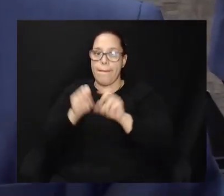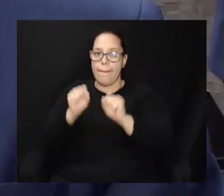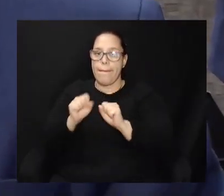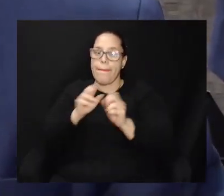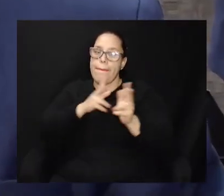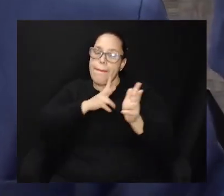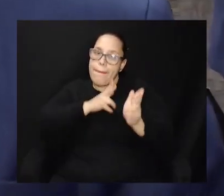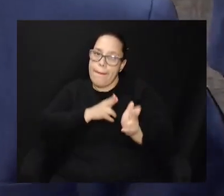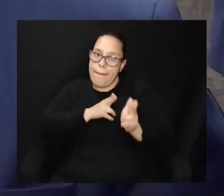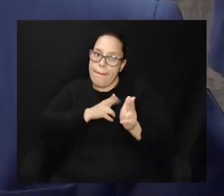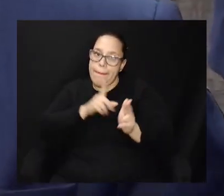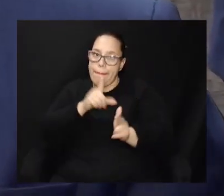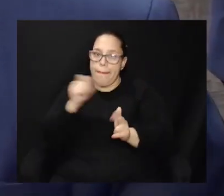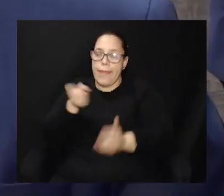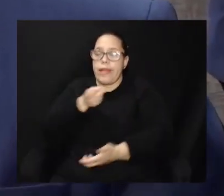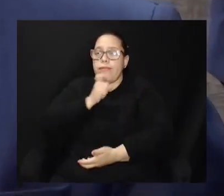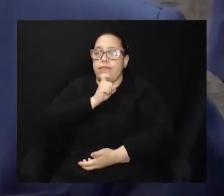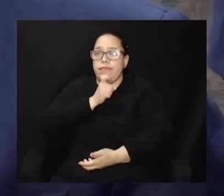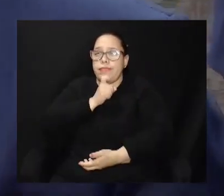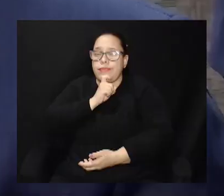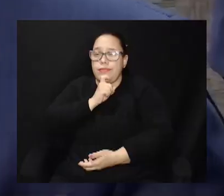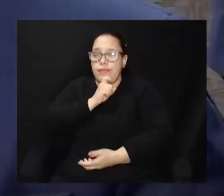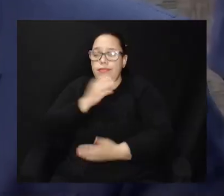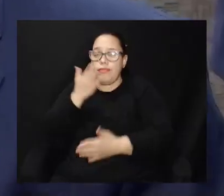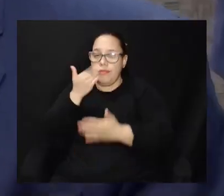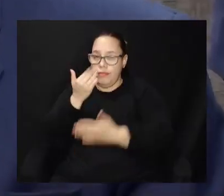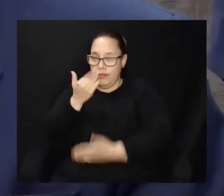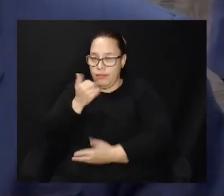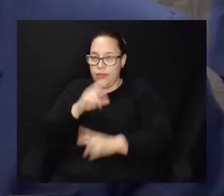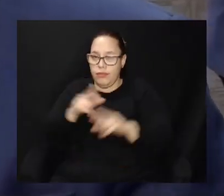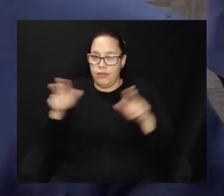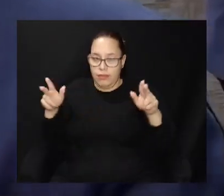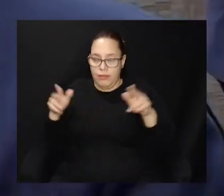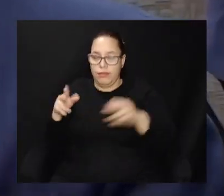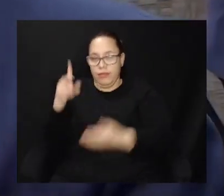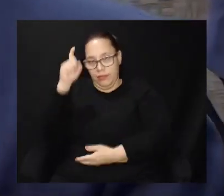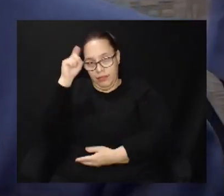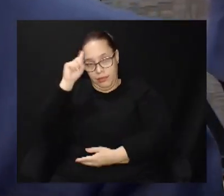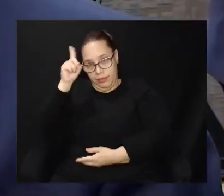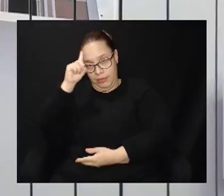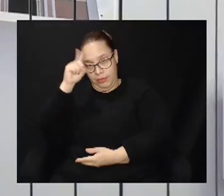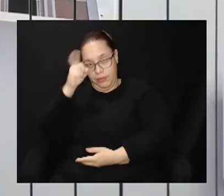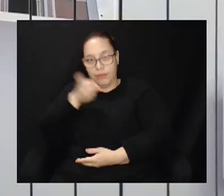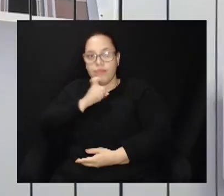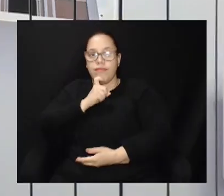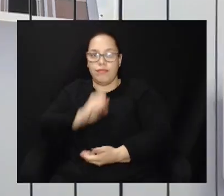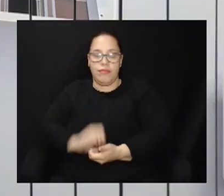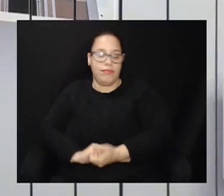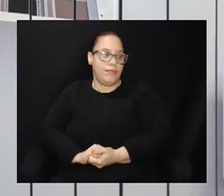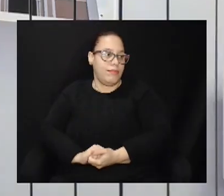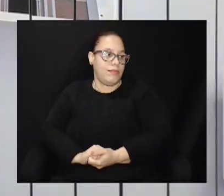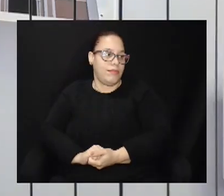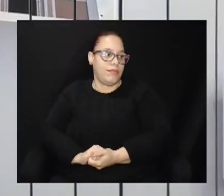do frio, ter o seu alimento ali nesses dias que são difíceis. A gente segue aqui com o Jornal